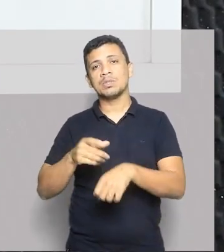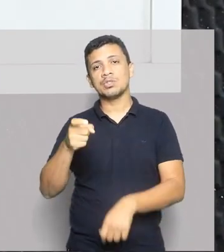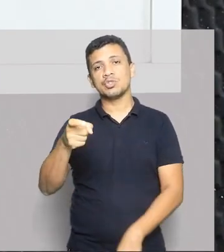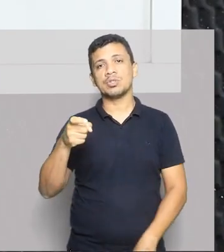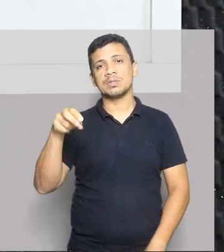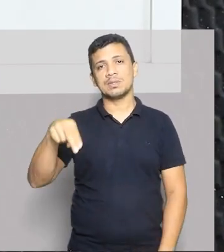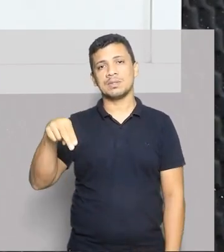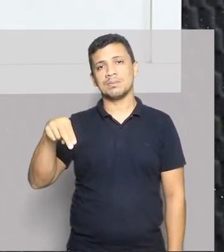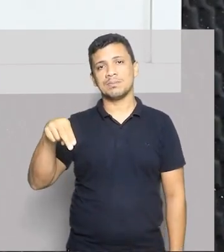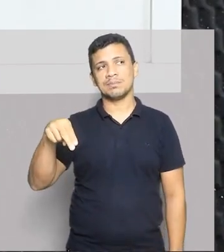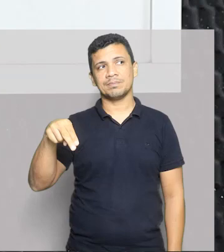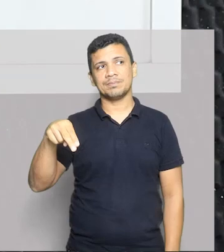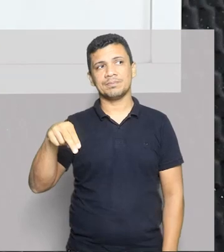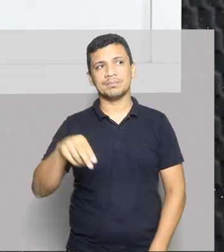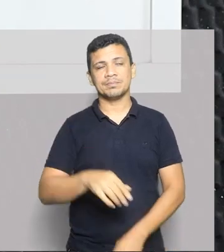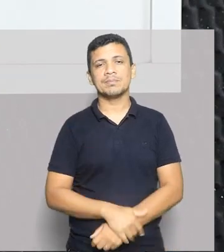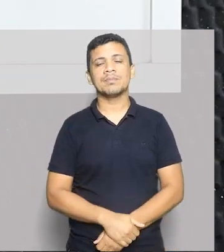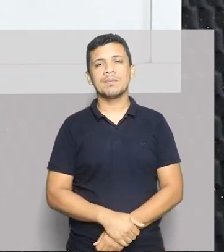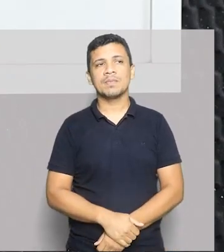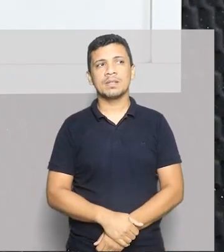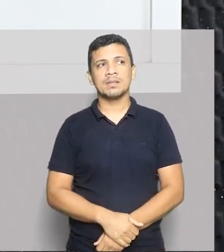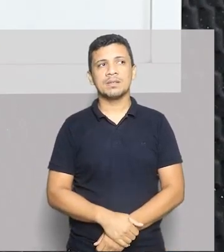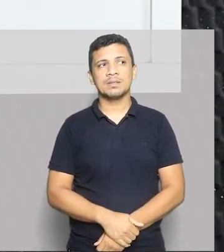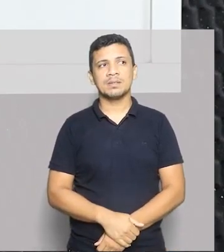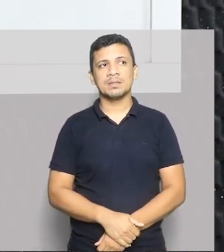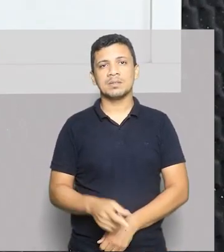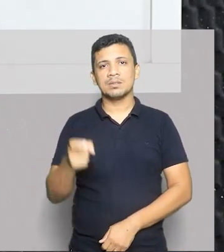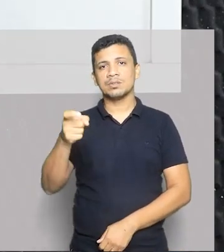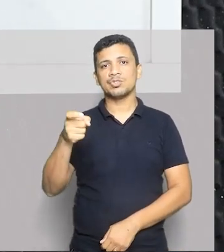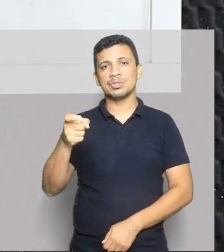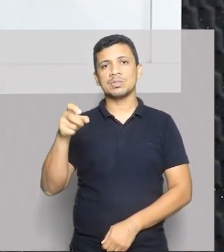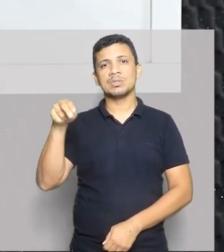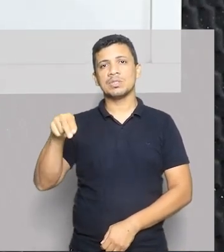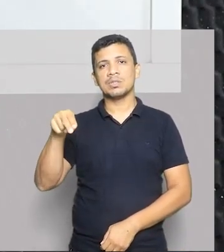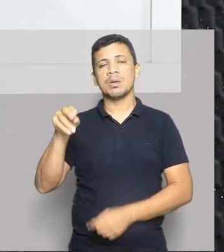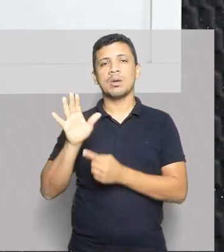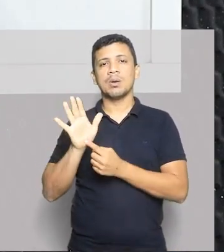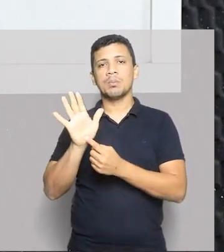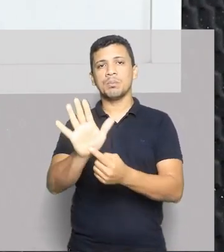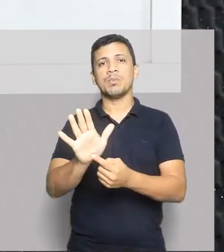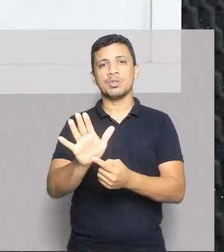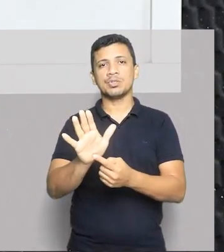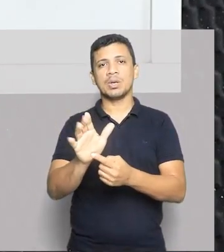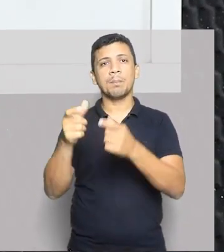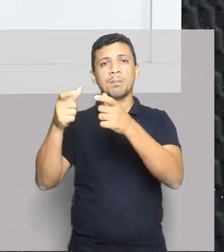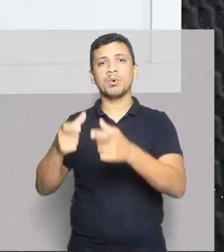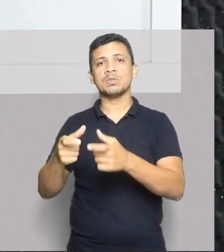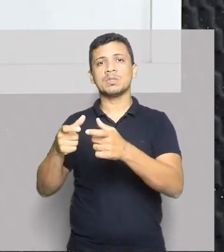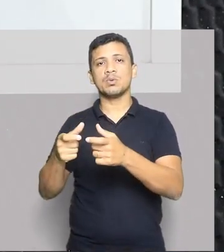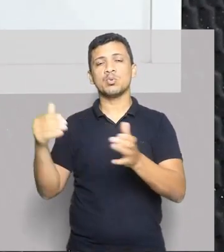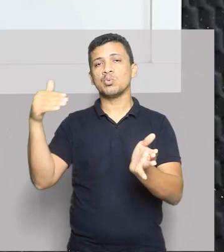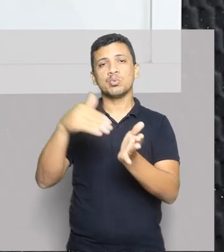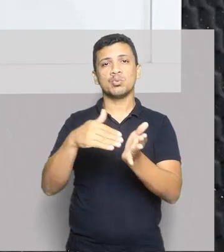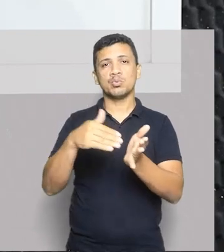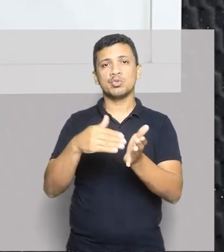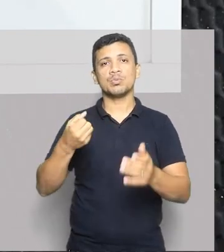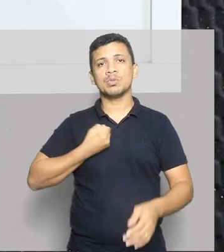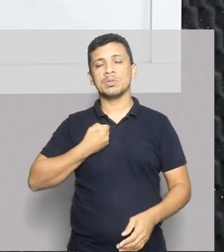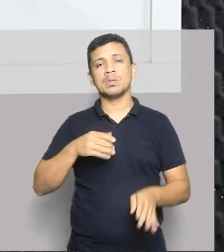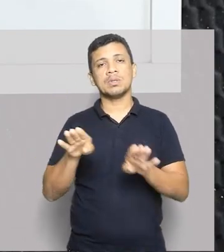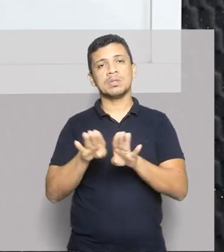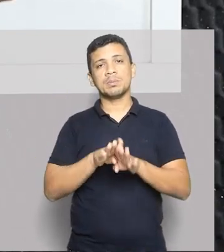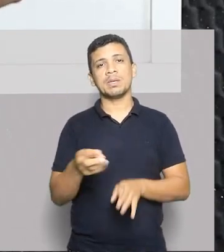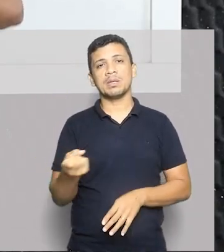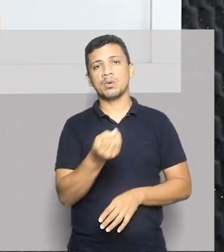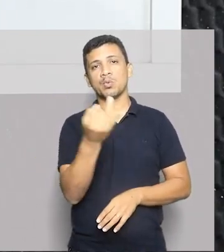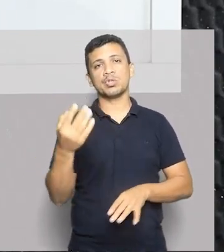xn, certo? Esse índice aqui, ele mostra a posição desse último termo e também a quantidade de elementos que você